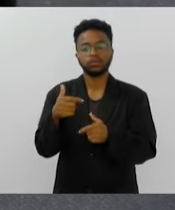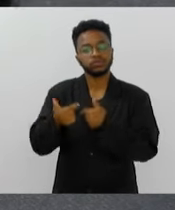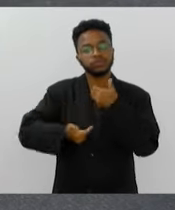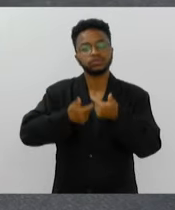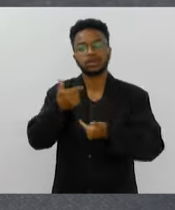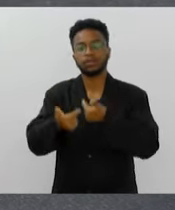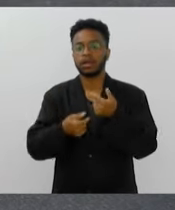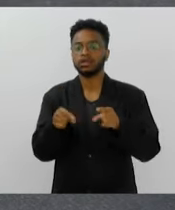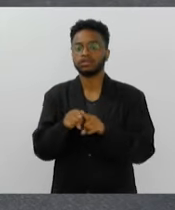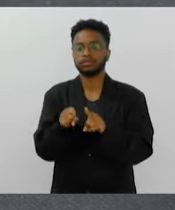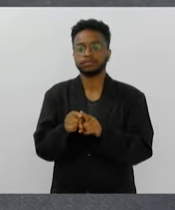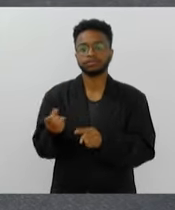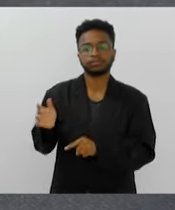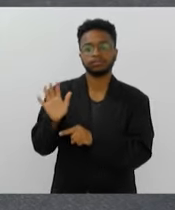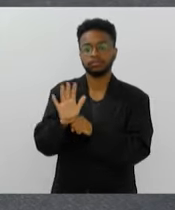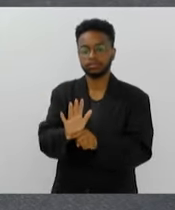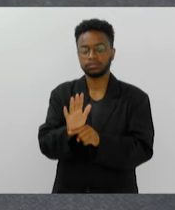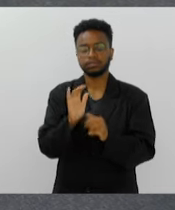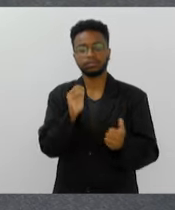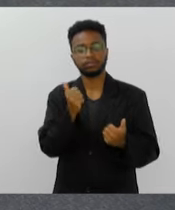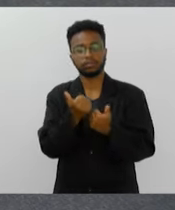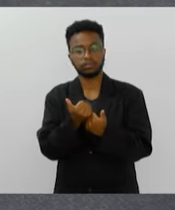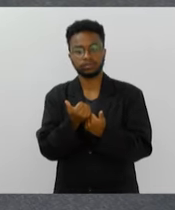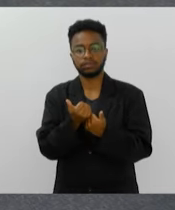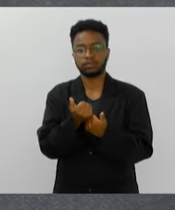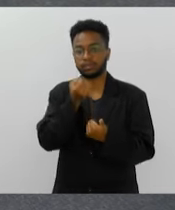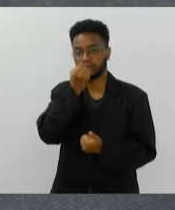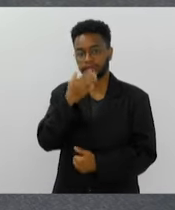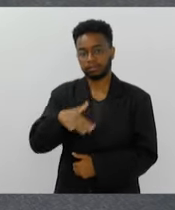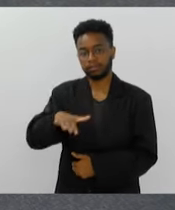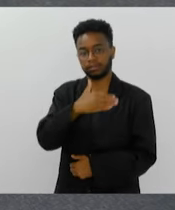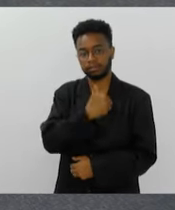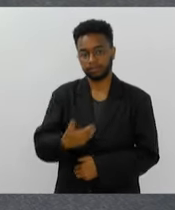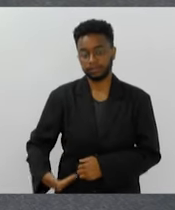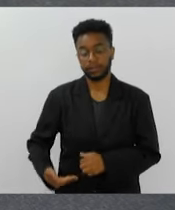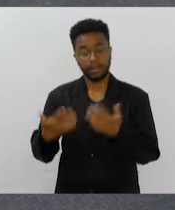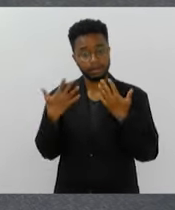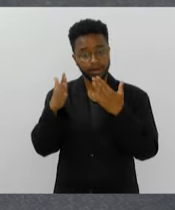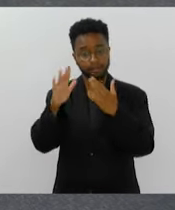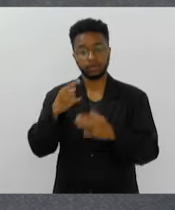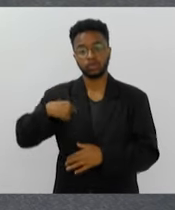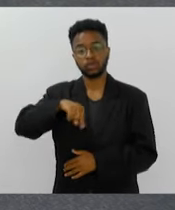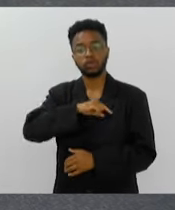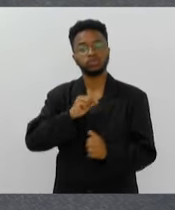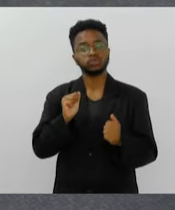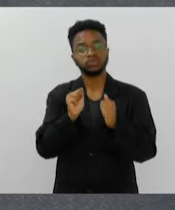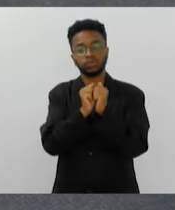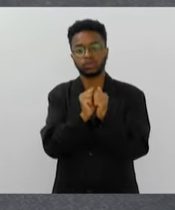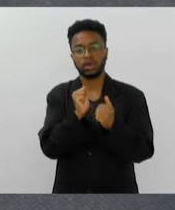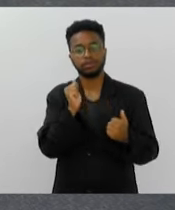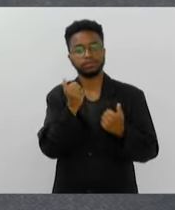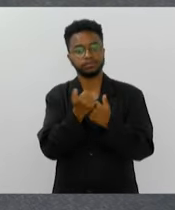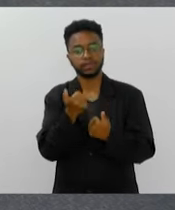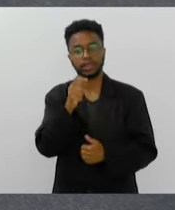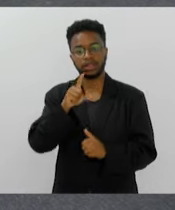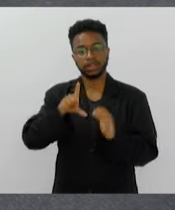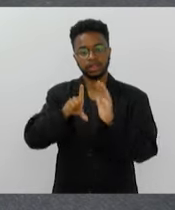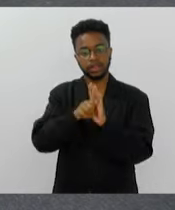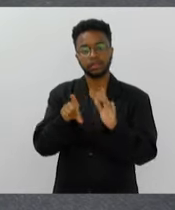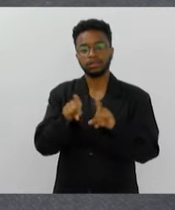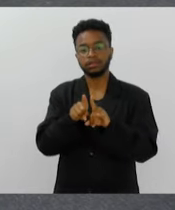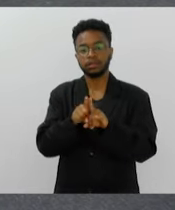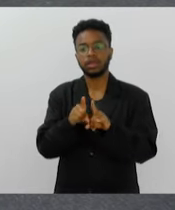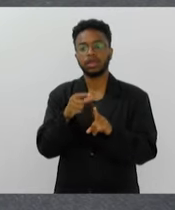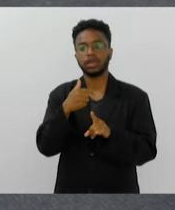e a sua contribuição pro fortalecimento do bem público Parabéns vamos juntas fortalecer essa lei e eu faço